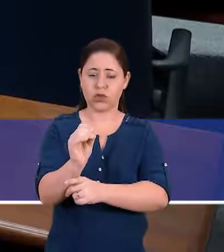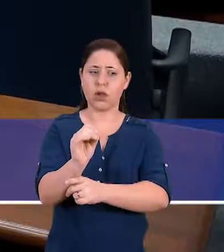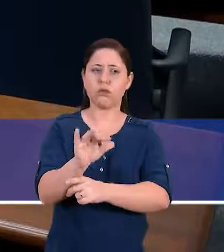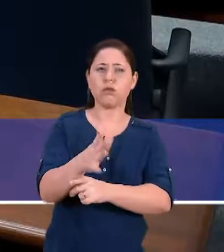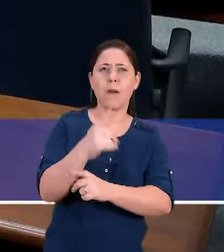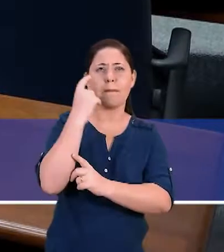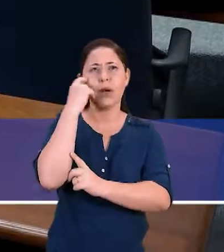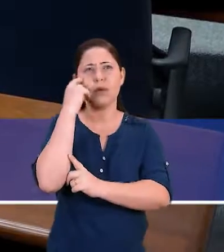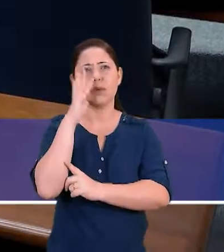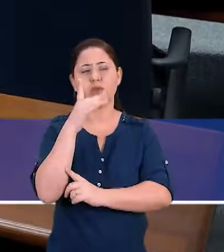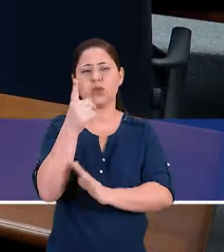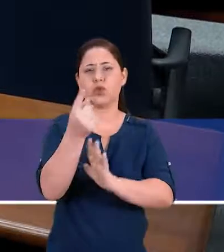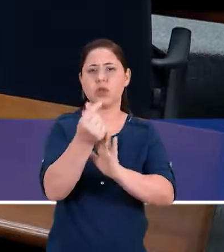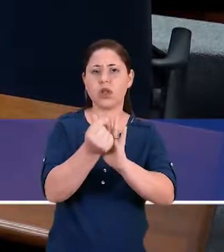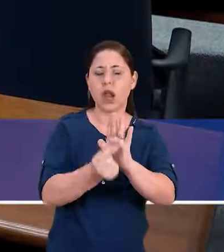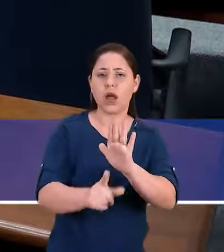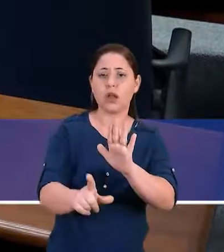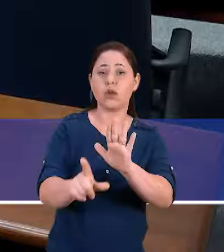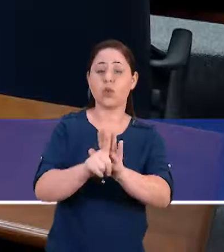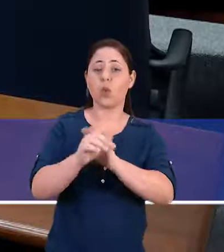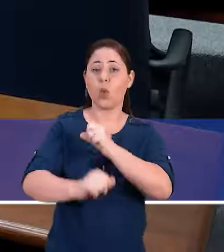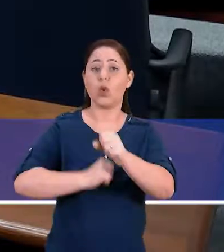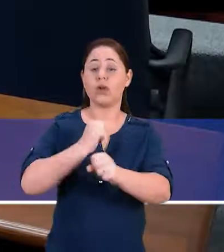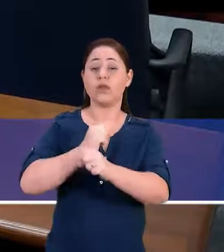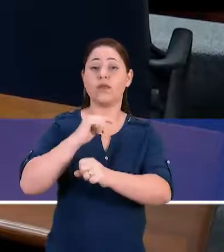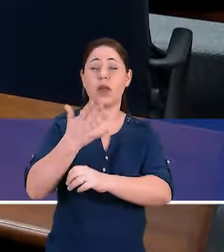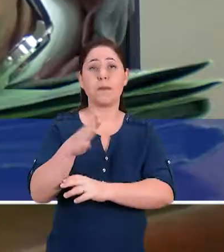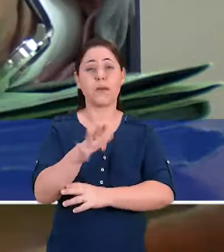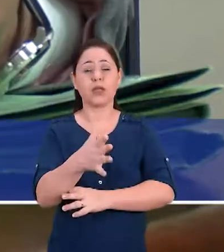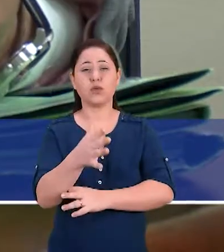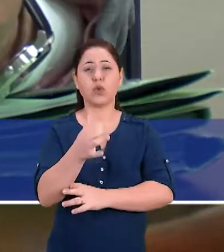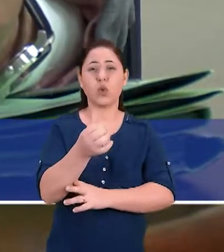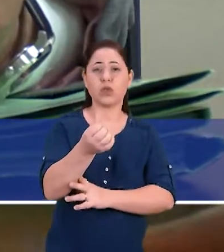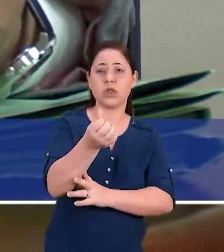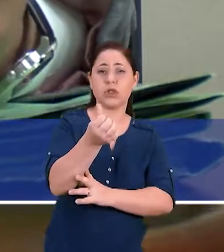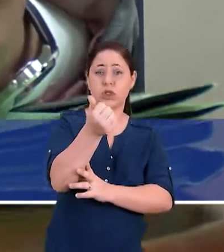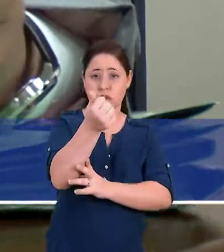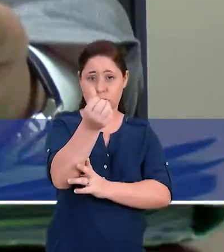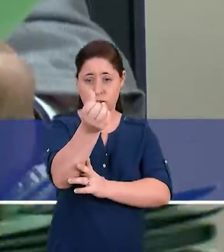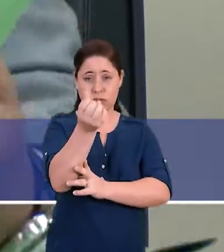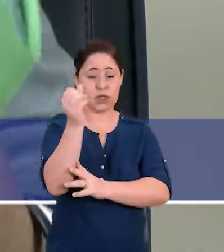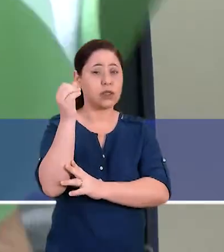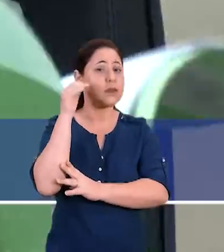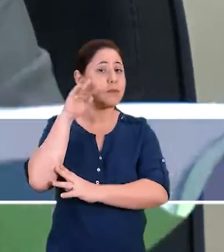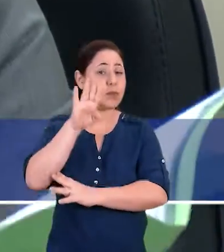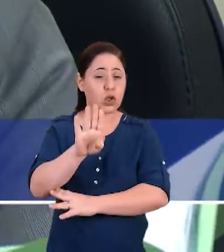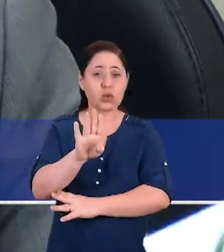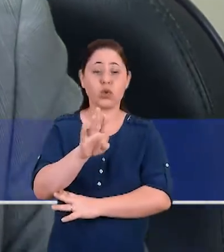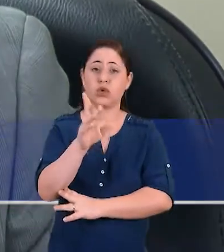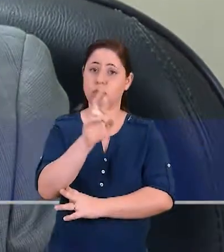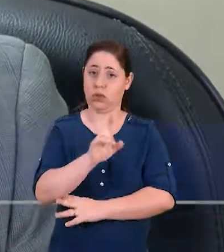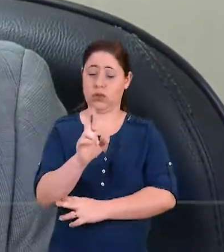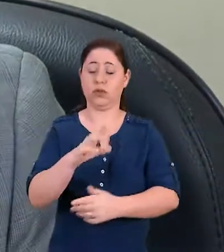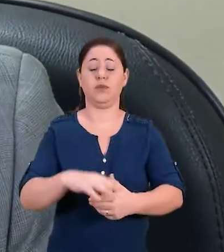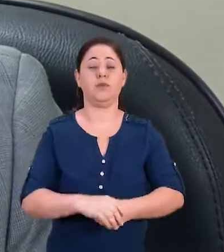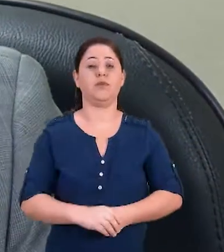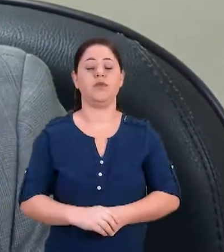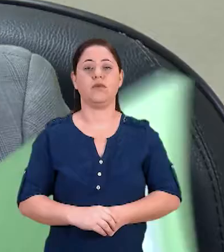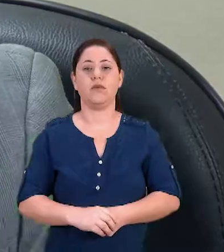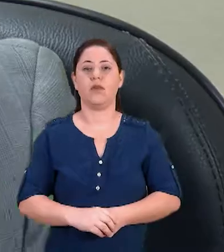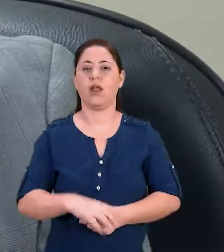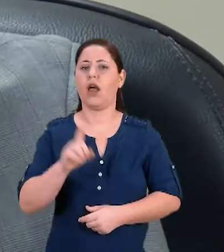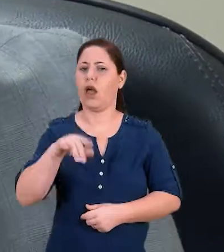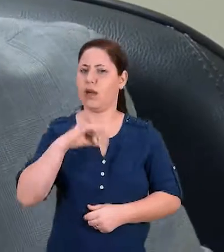2020. Estima-se que a lei orçamentária para o próximo ano seja de quase 16 bilhões de